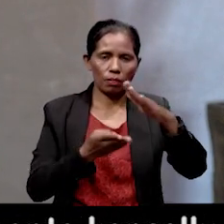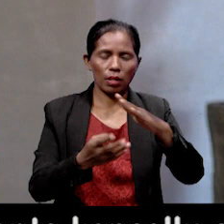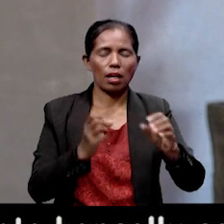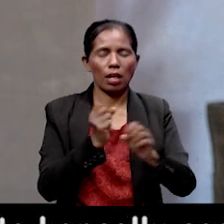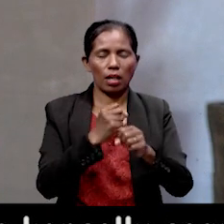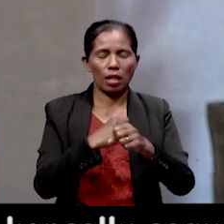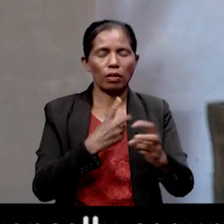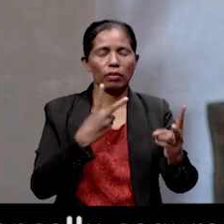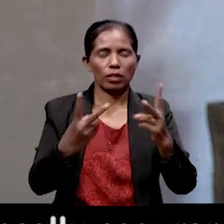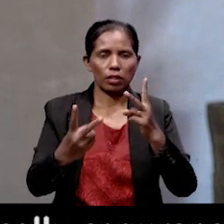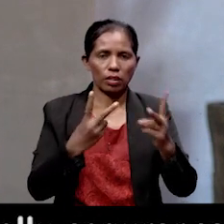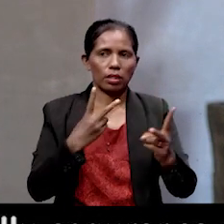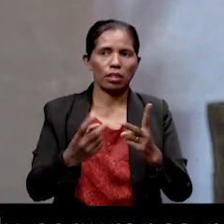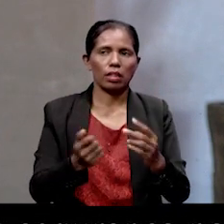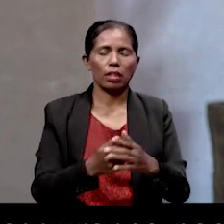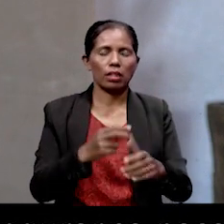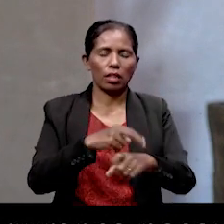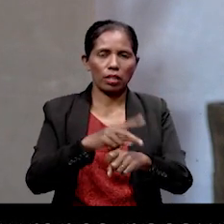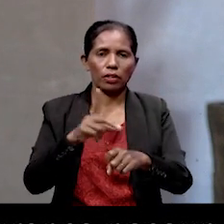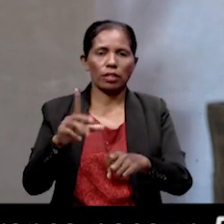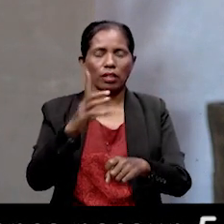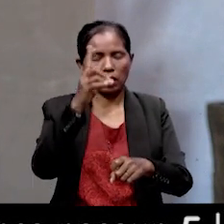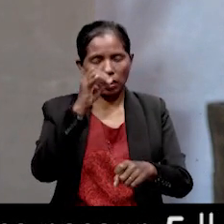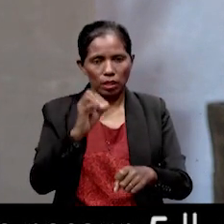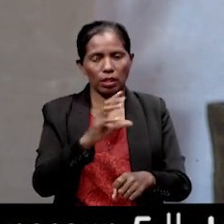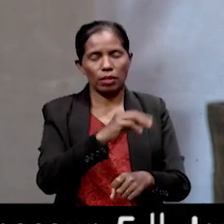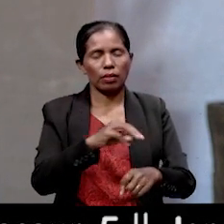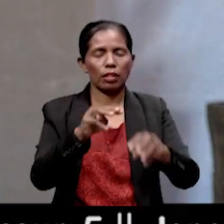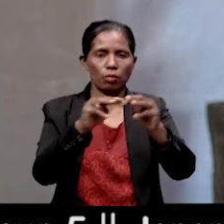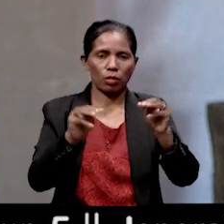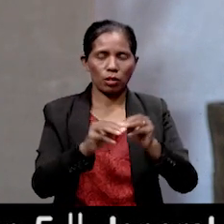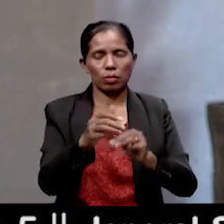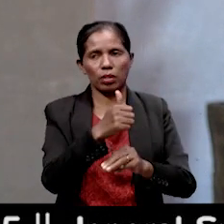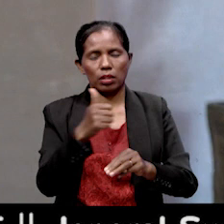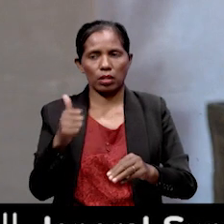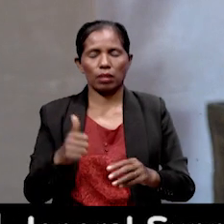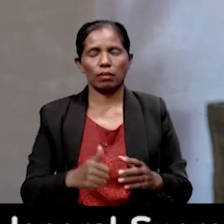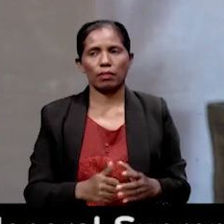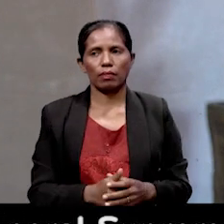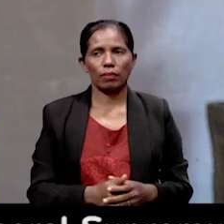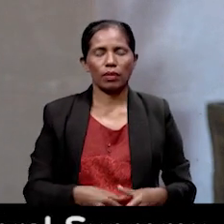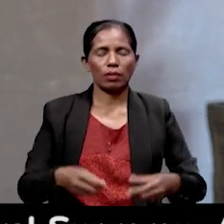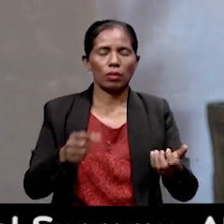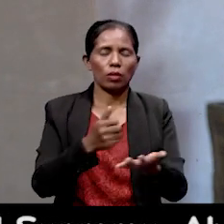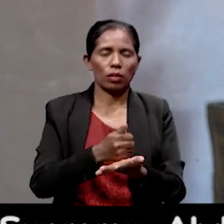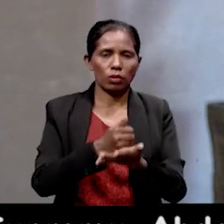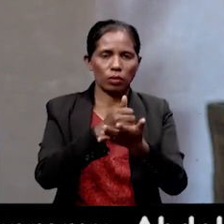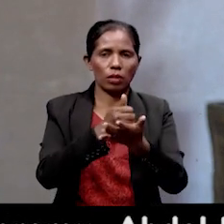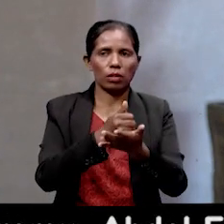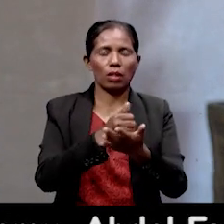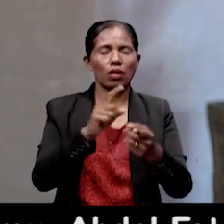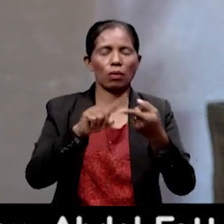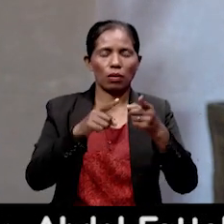ba ia tanto ia nasional ia diri nomos ia municipio serselo fomos apoio vai ter maluco